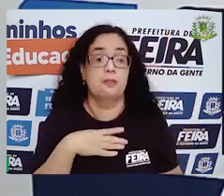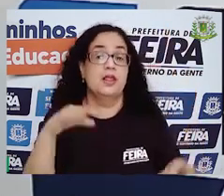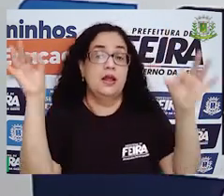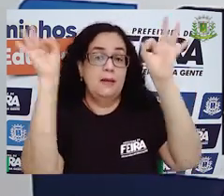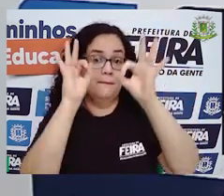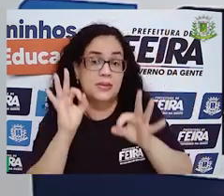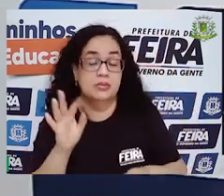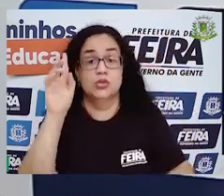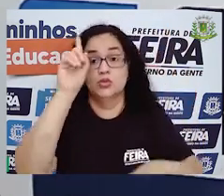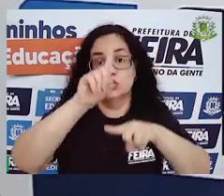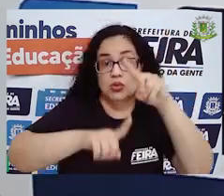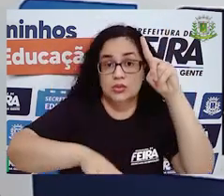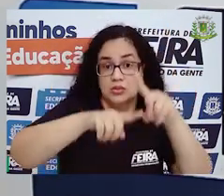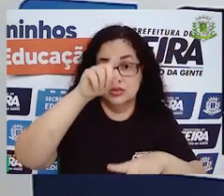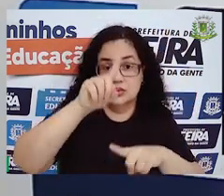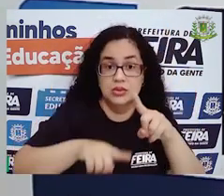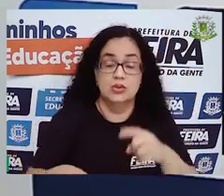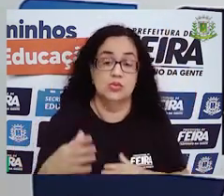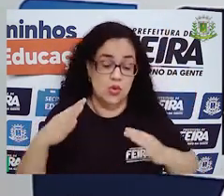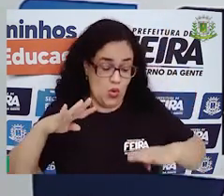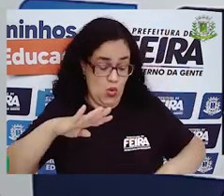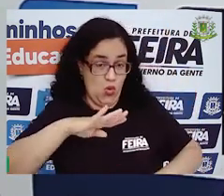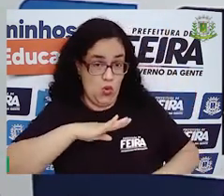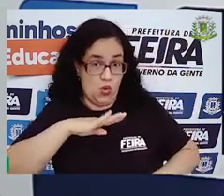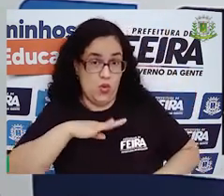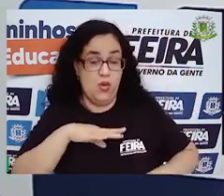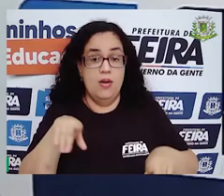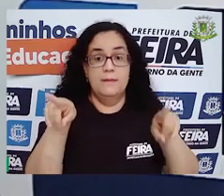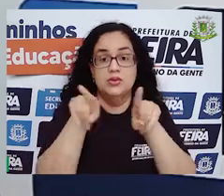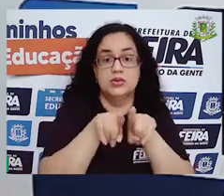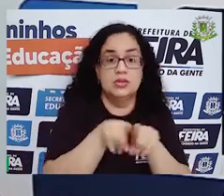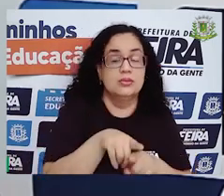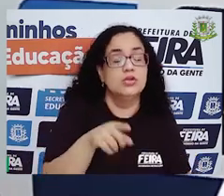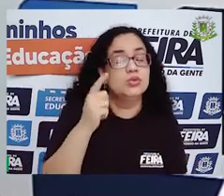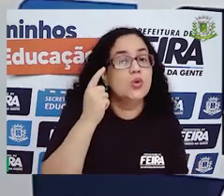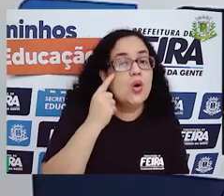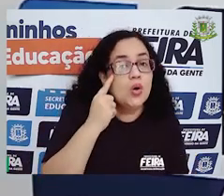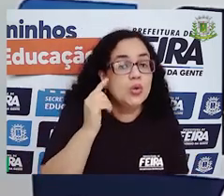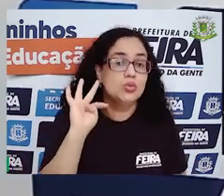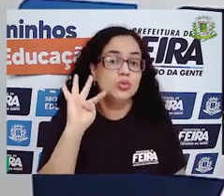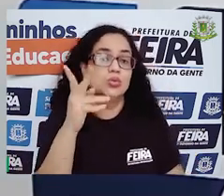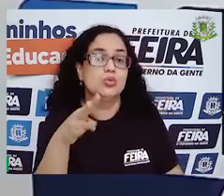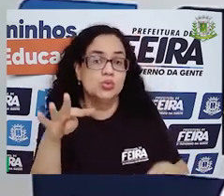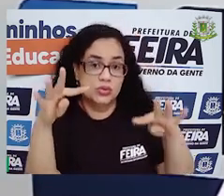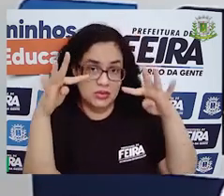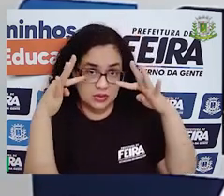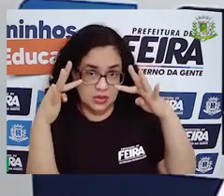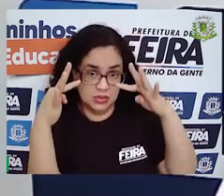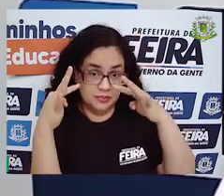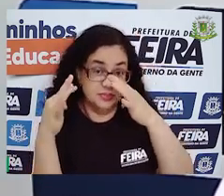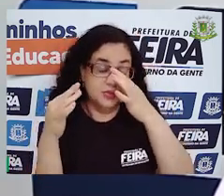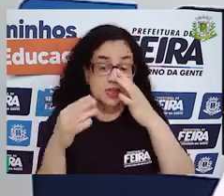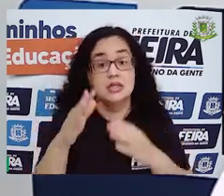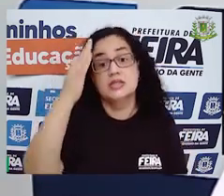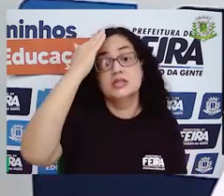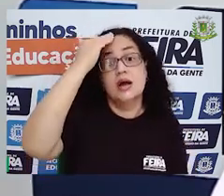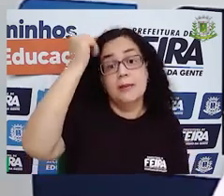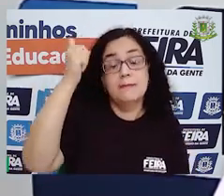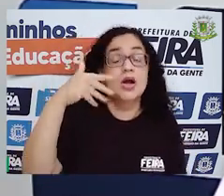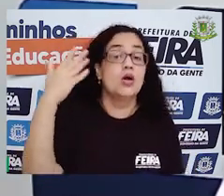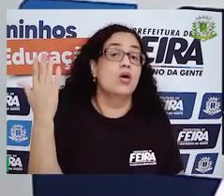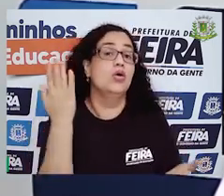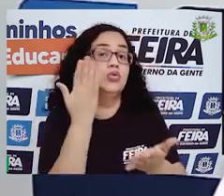Preparem aí os materiais. Preparem o corpo também, né? Os olhos, os ouvidos e fiquem atentos. Vamos saber aí sobre o